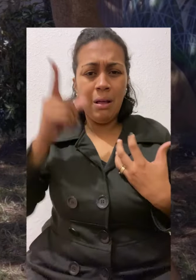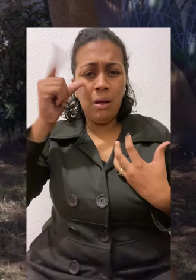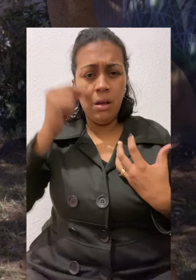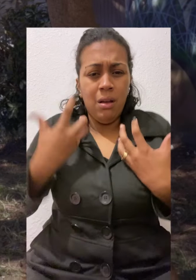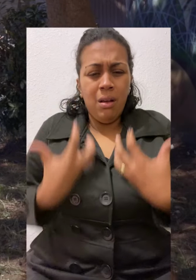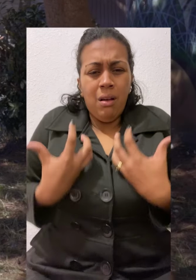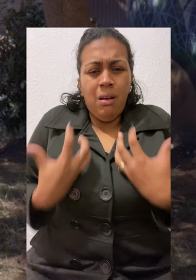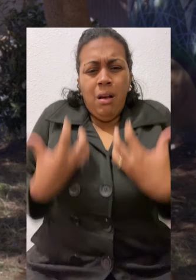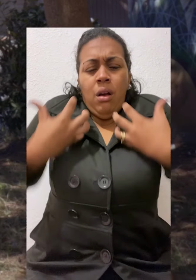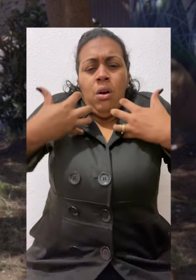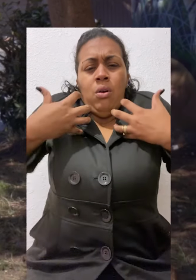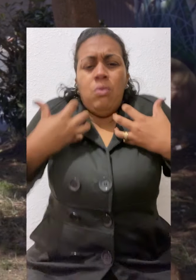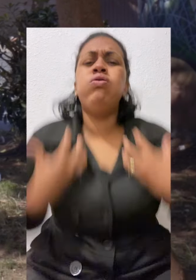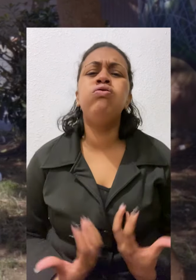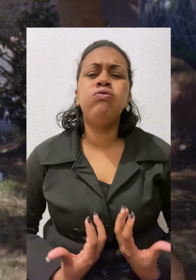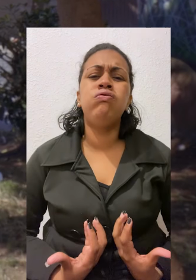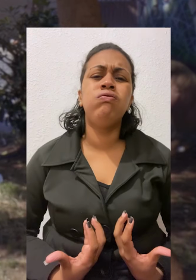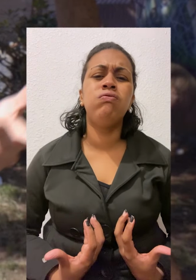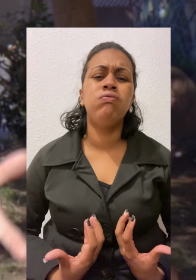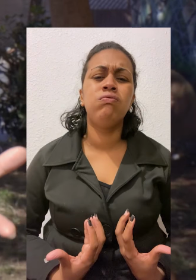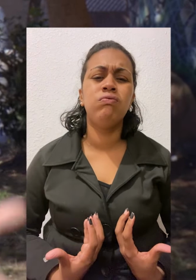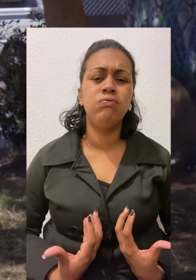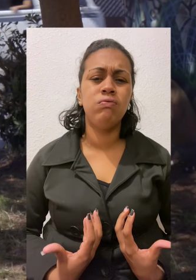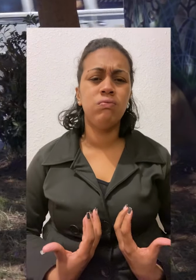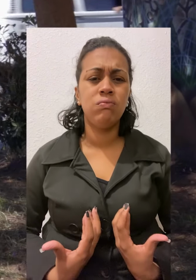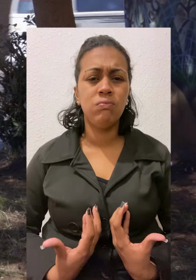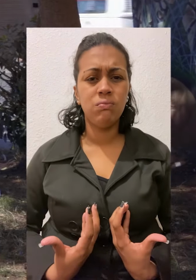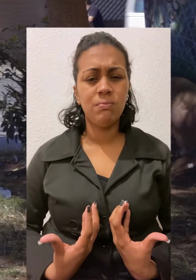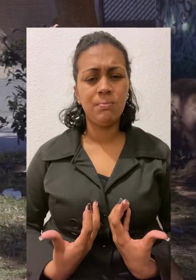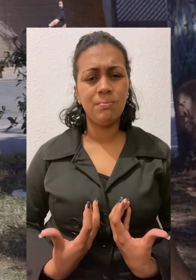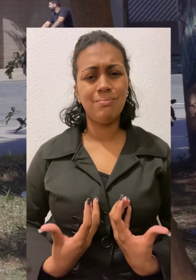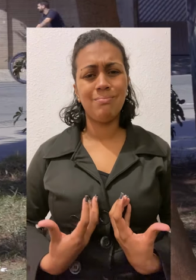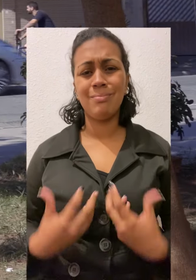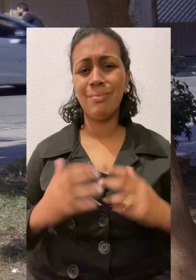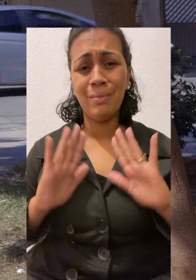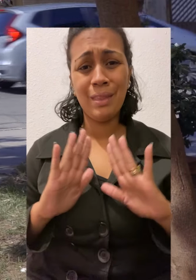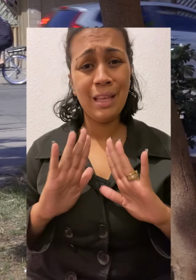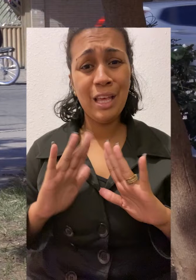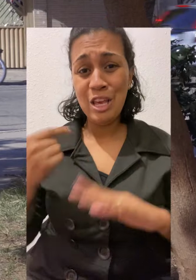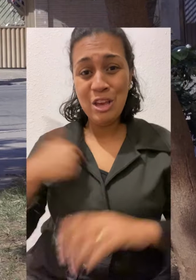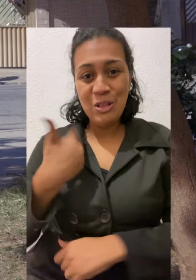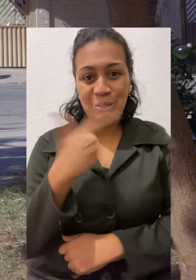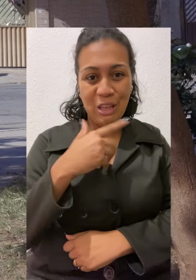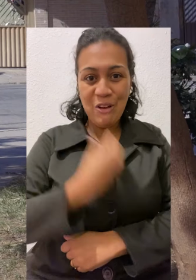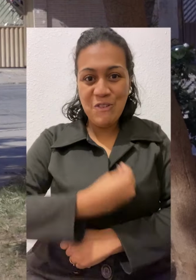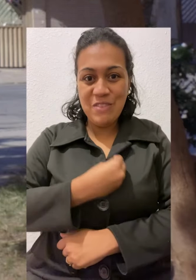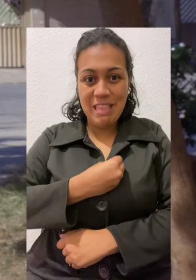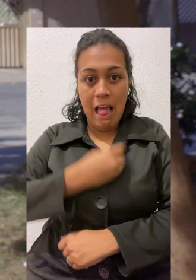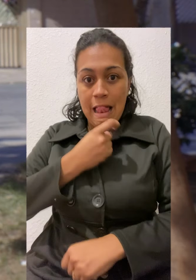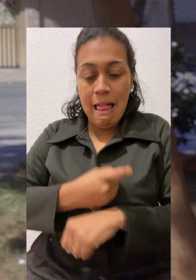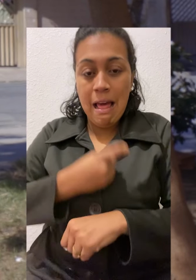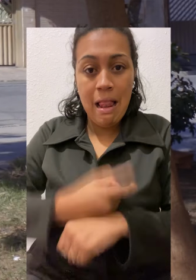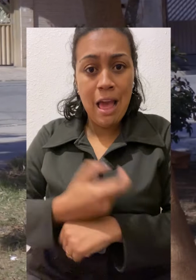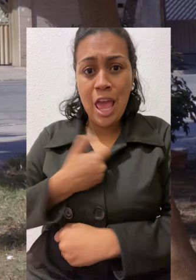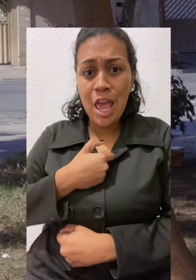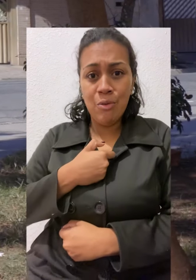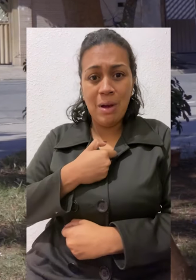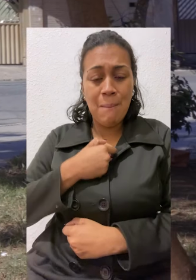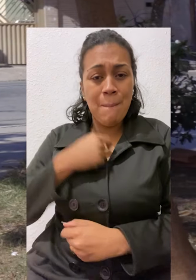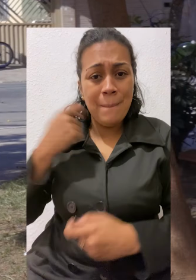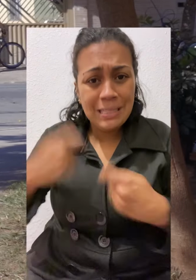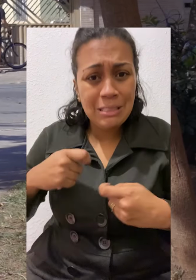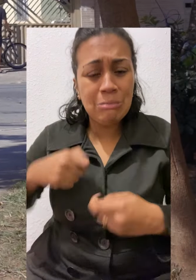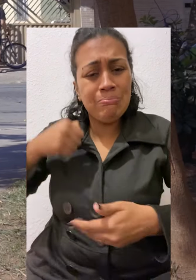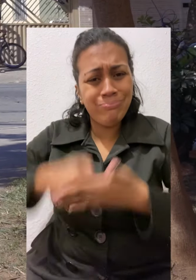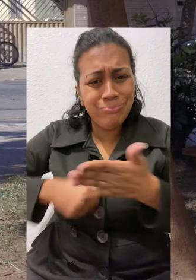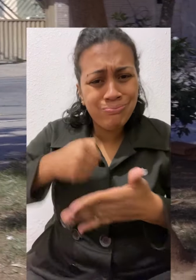sofrimento, cansaço, sono, cansaço, sono, cansaço, eu já disse cansaço! É que eu não tenho um portão de aço. Eu não cozinho